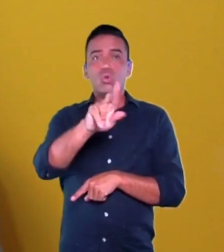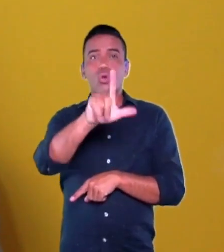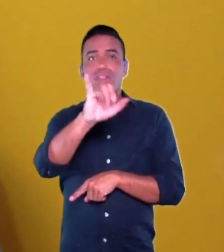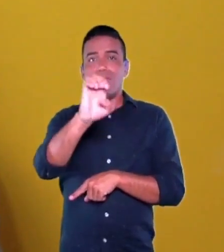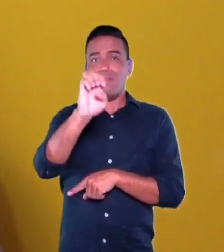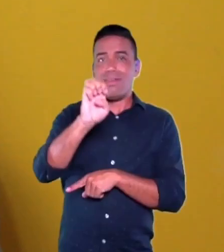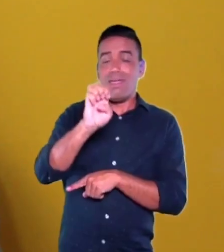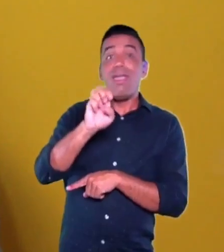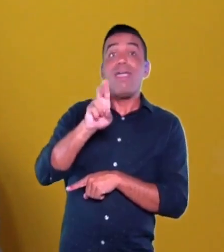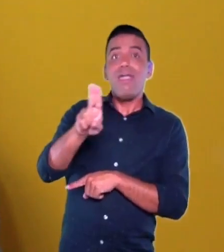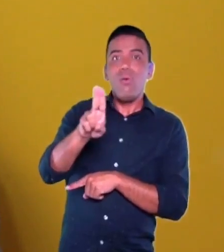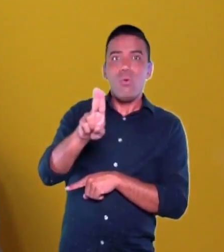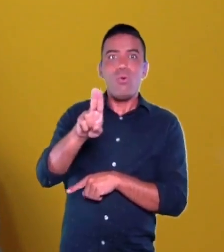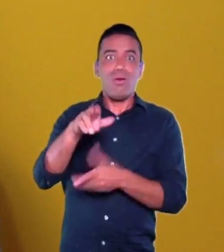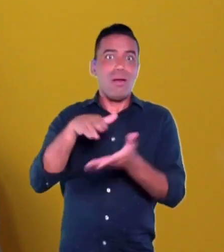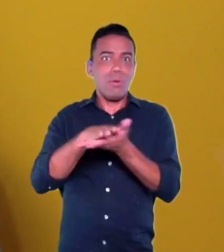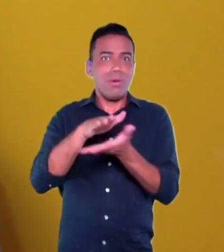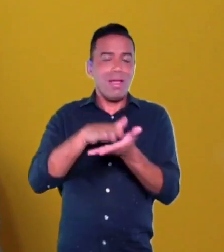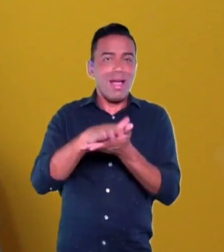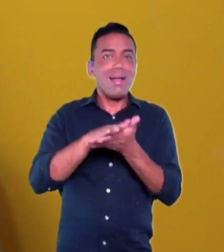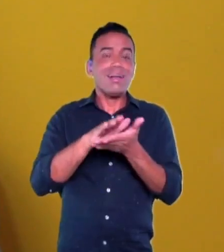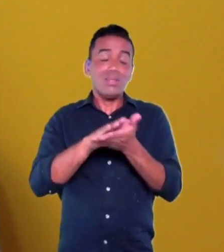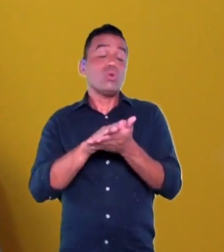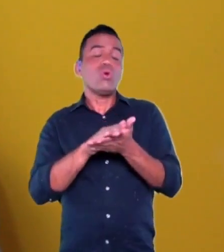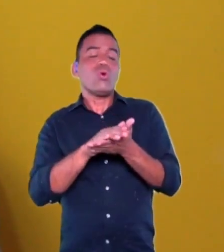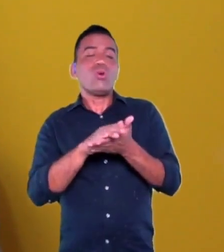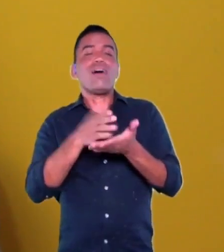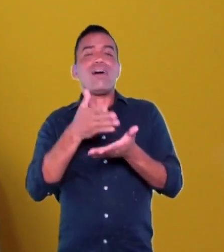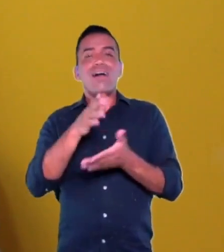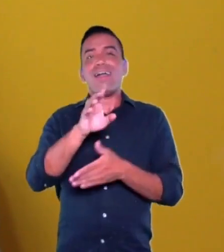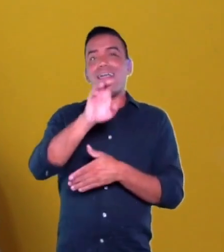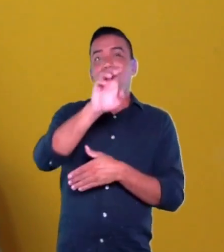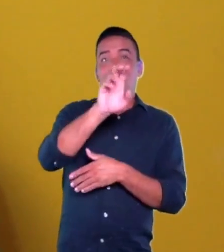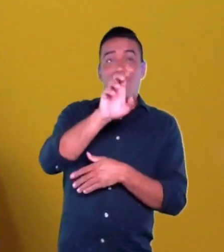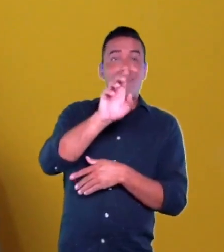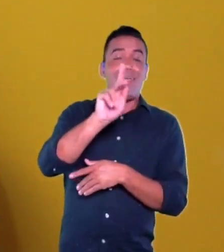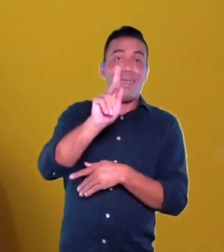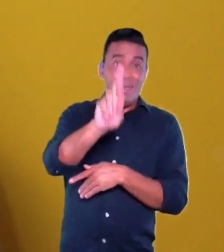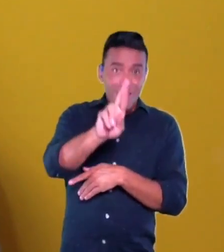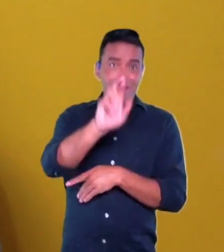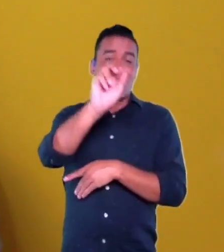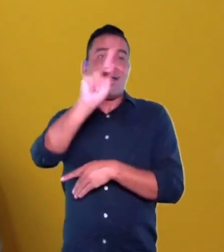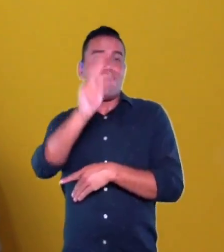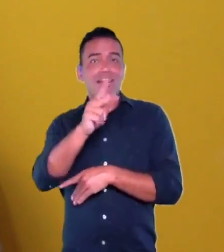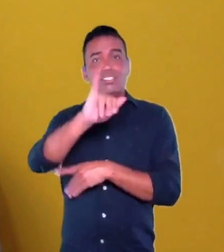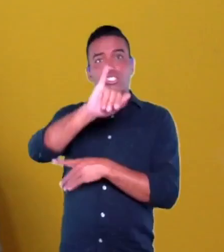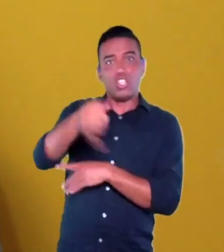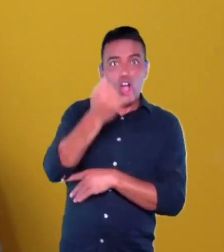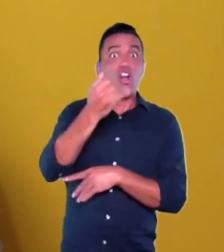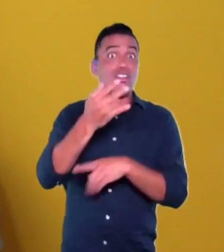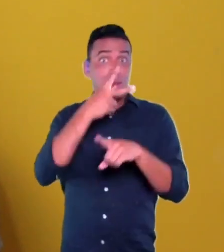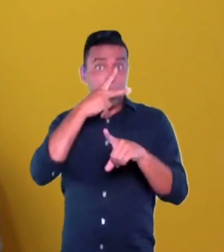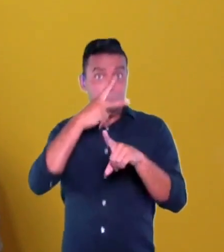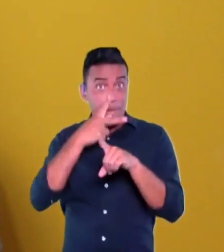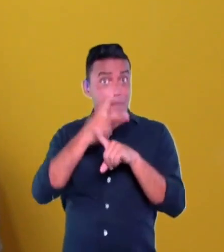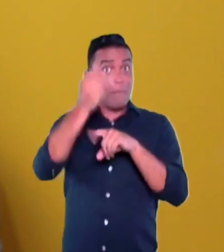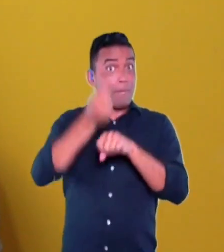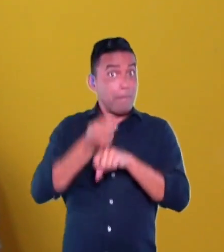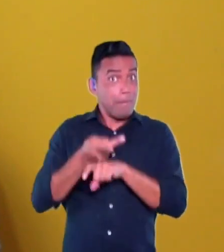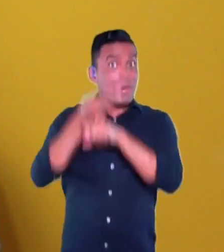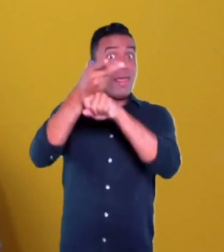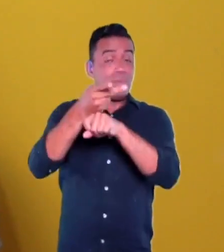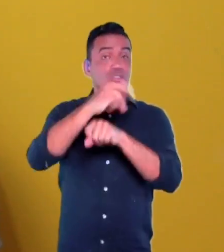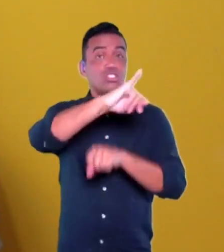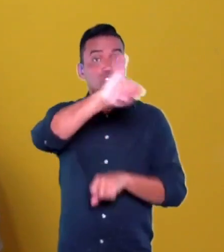2021, lançado pela editora RHJ e finalista do Prêmio Jabuti deste ano, de 2022. E